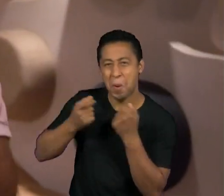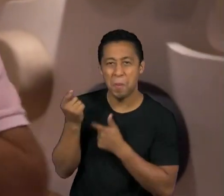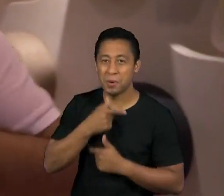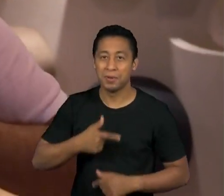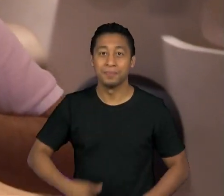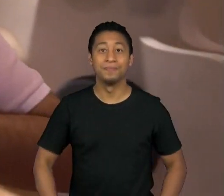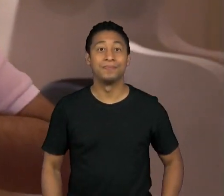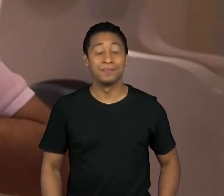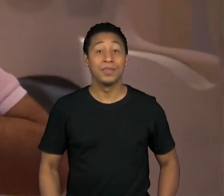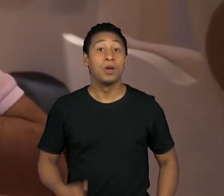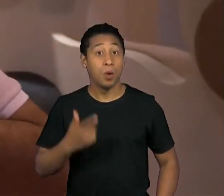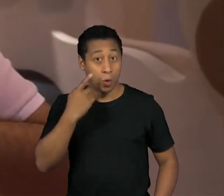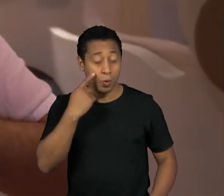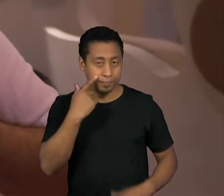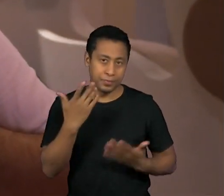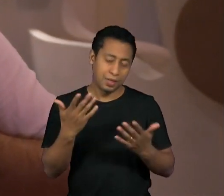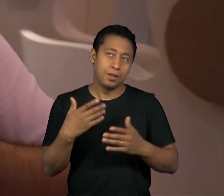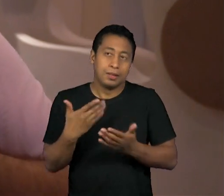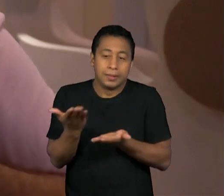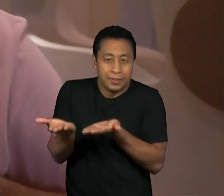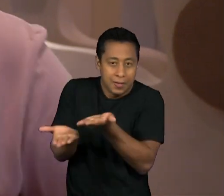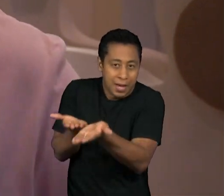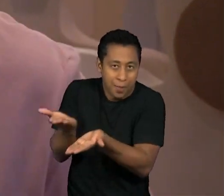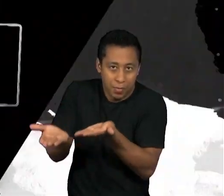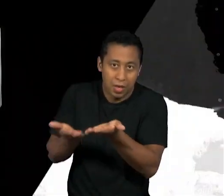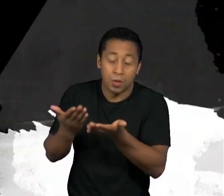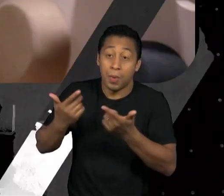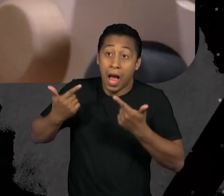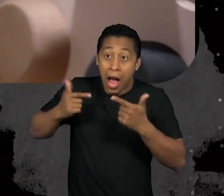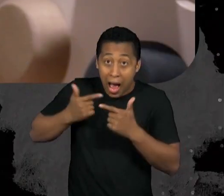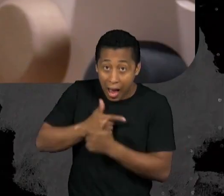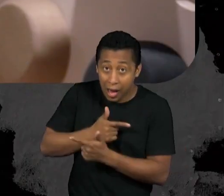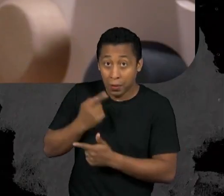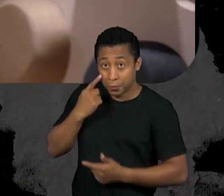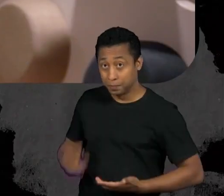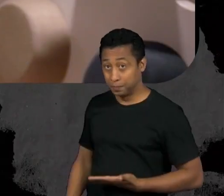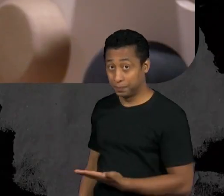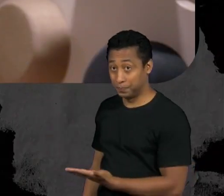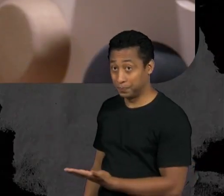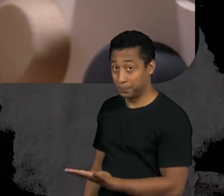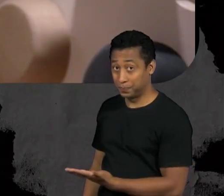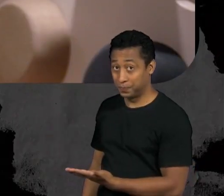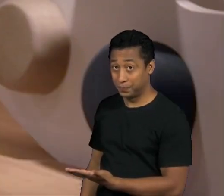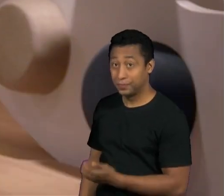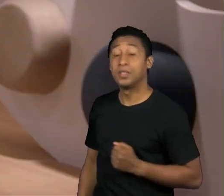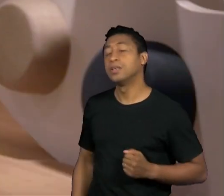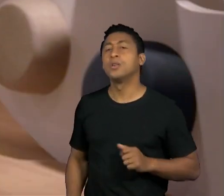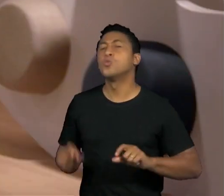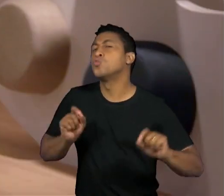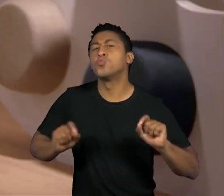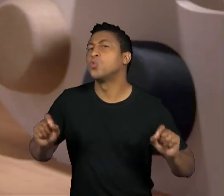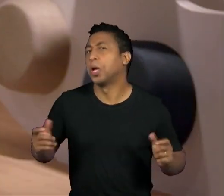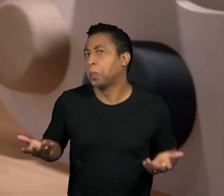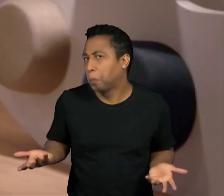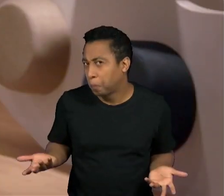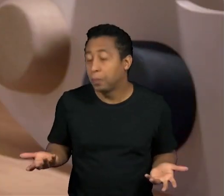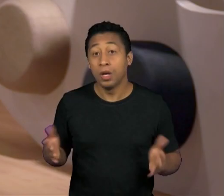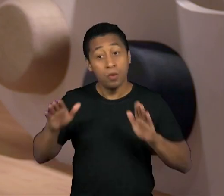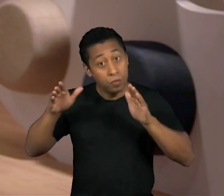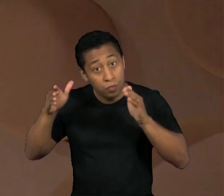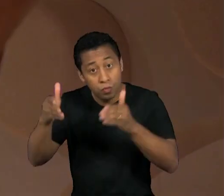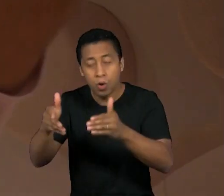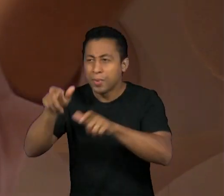A risoterapia é um tipo de terapia que ela é realizada com o foco de